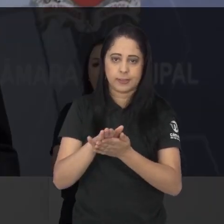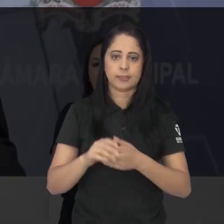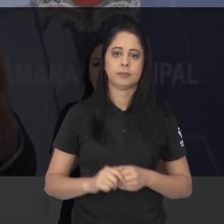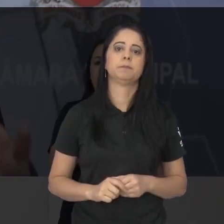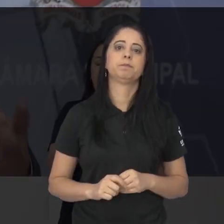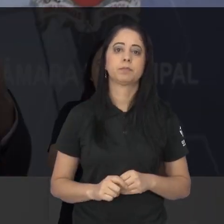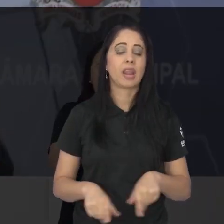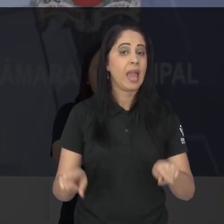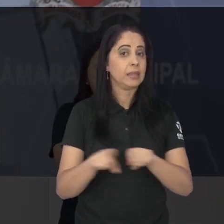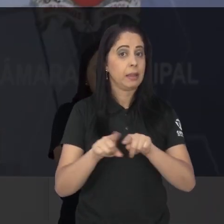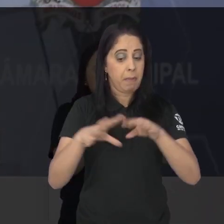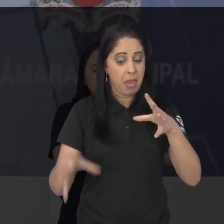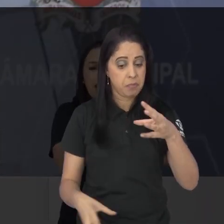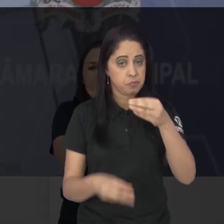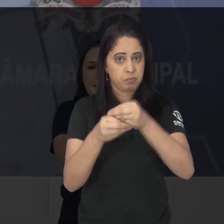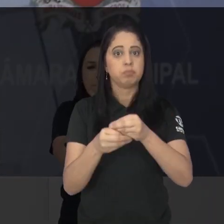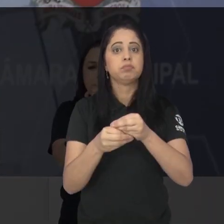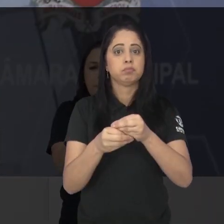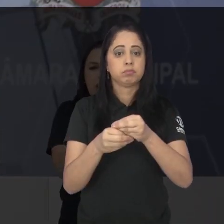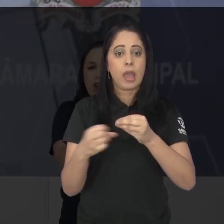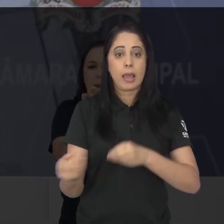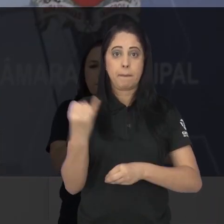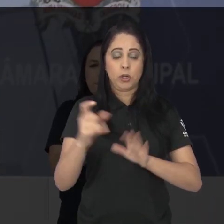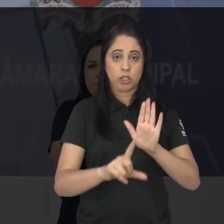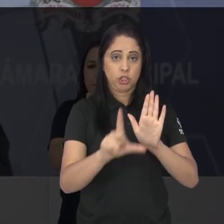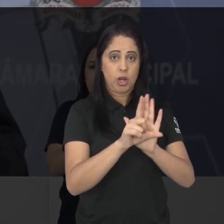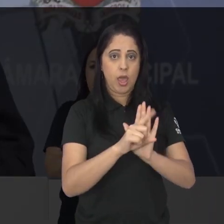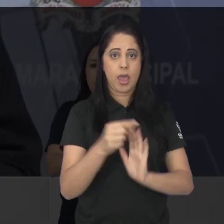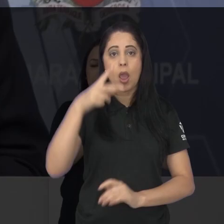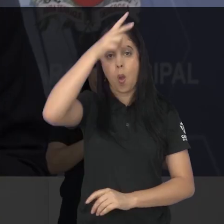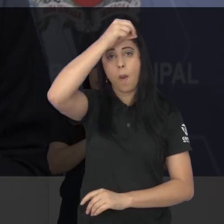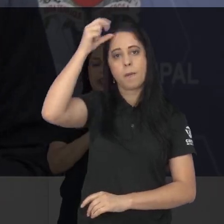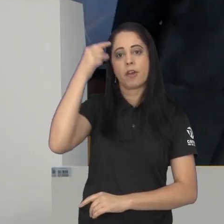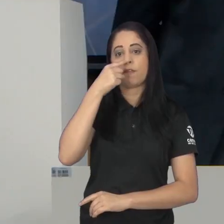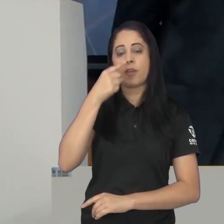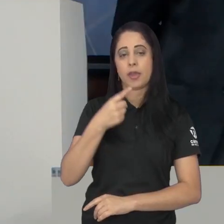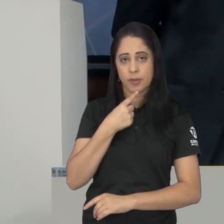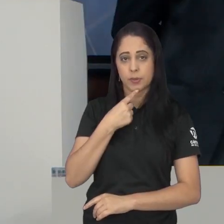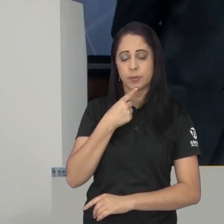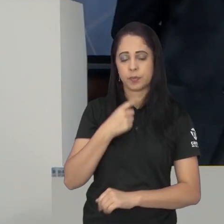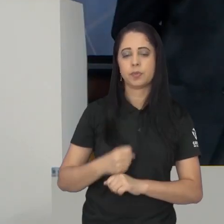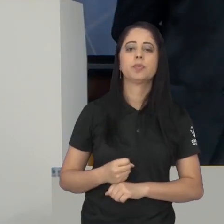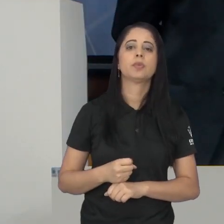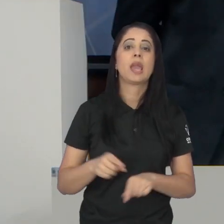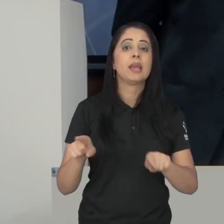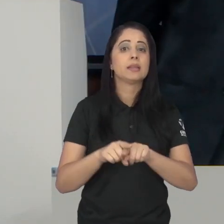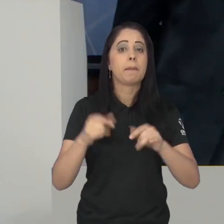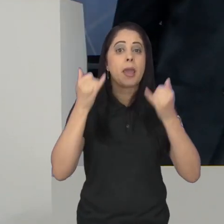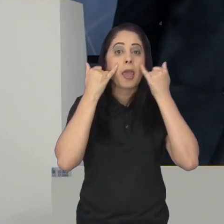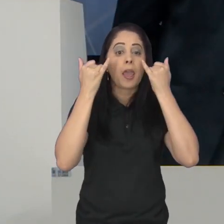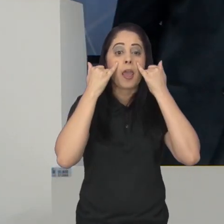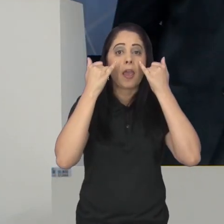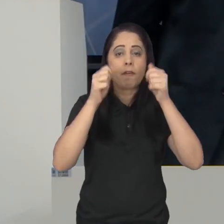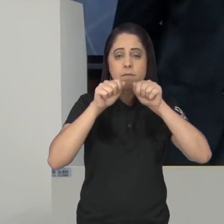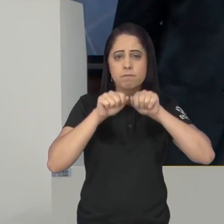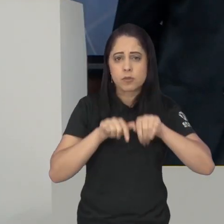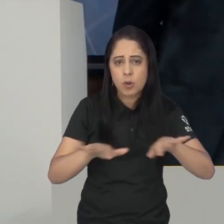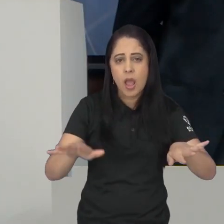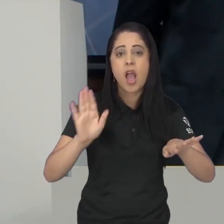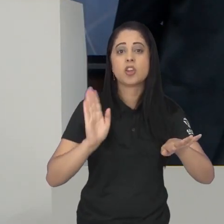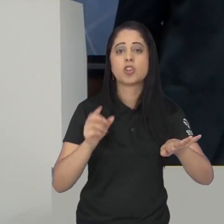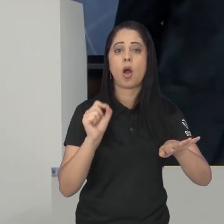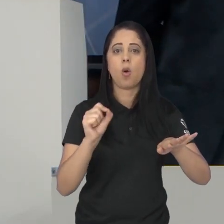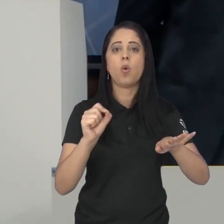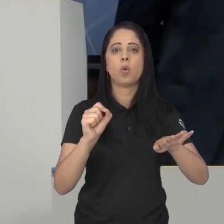público. Quem também comentou sobre a importância da nova lei foi o prefeito Anderson Farias, que inclusive informou que algumas licitações na